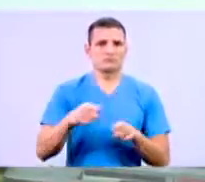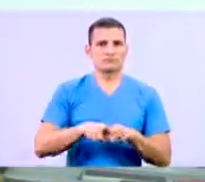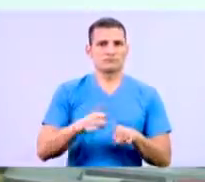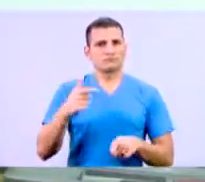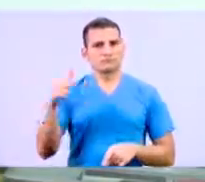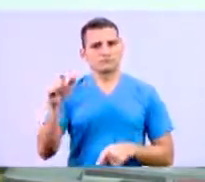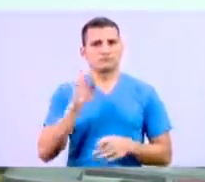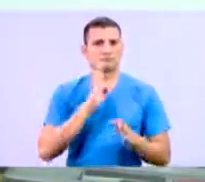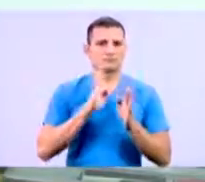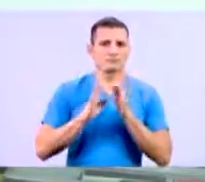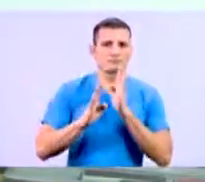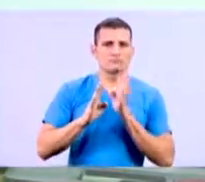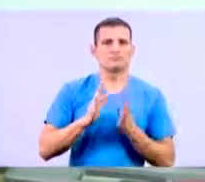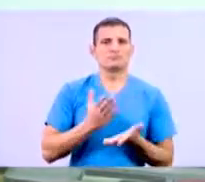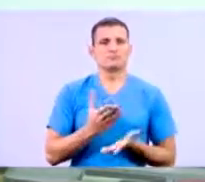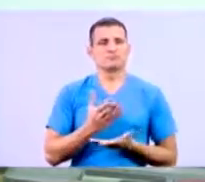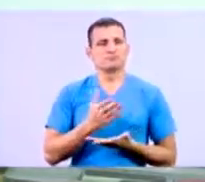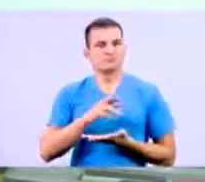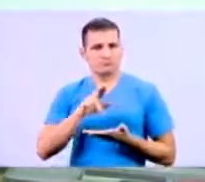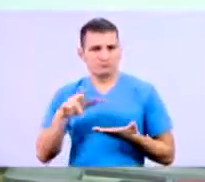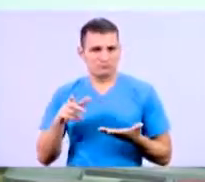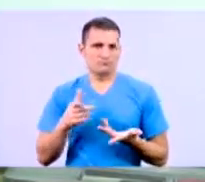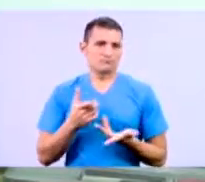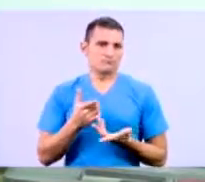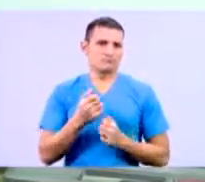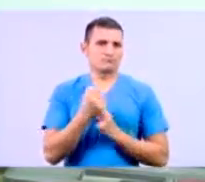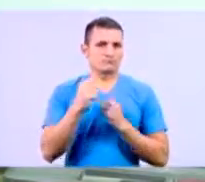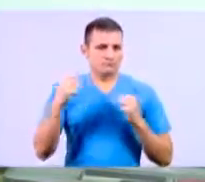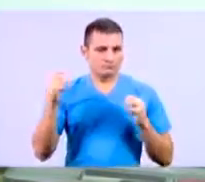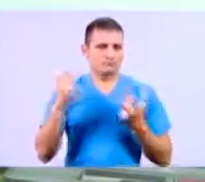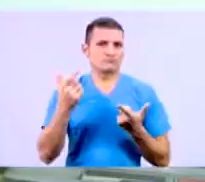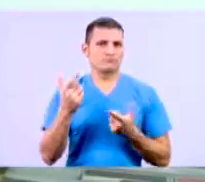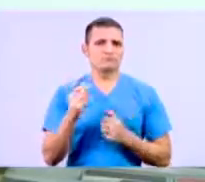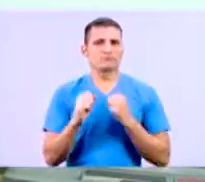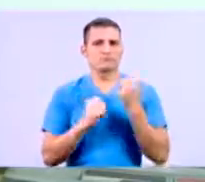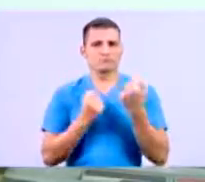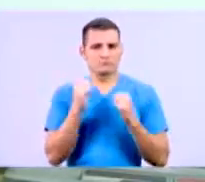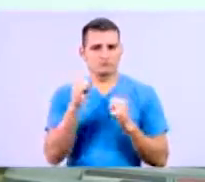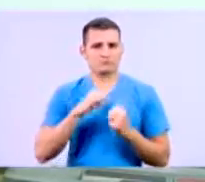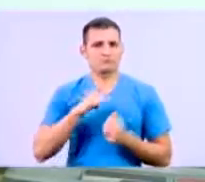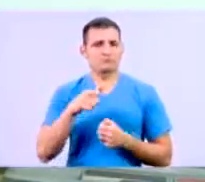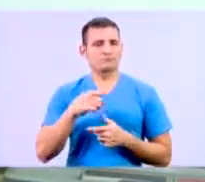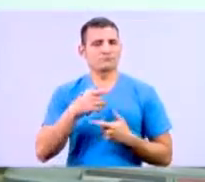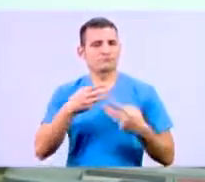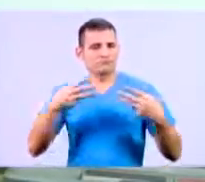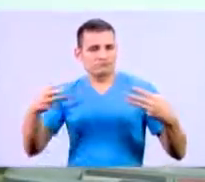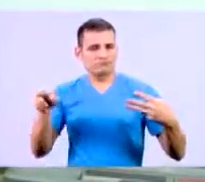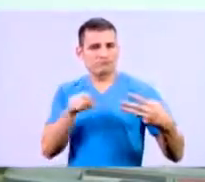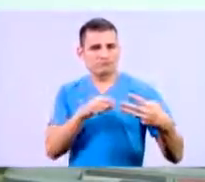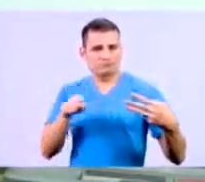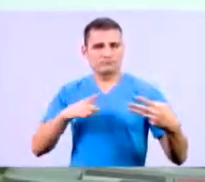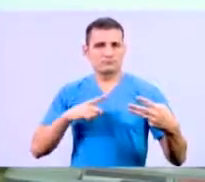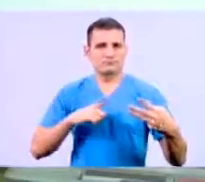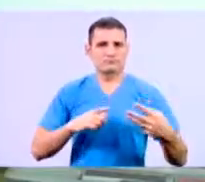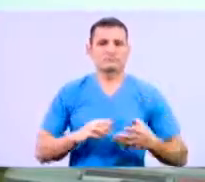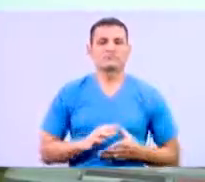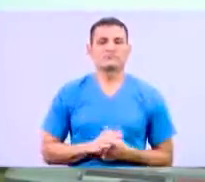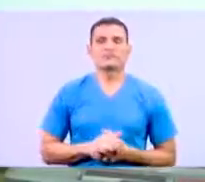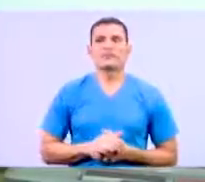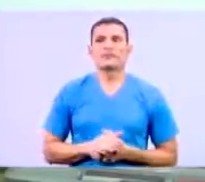como o Facebook também, e por aí vai, essas grandes empresas que têm um tráfego enorme de rede, correto?